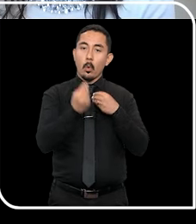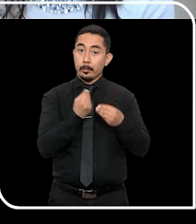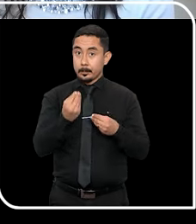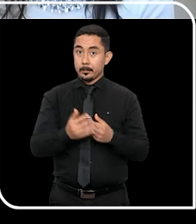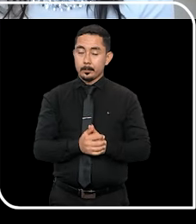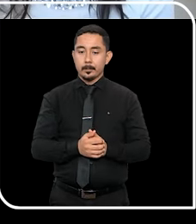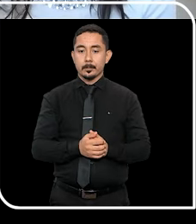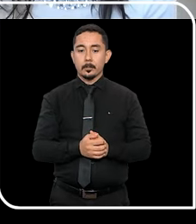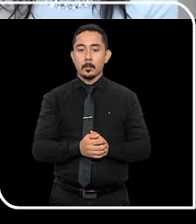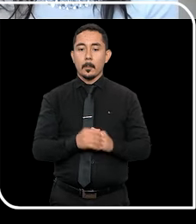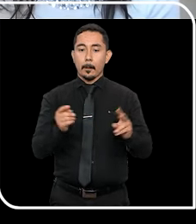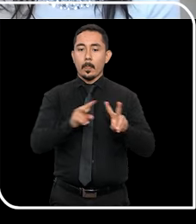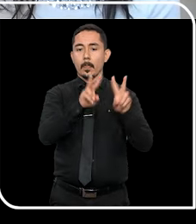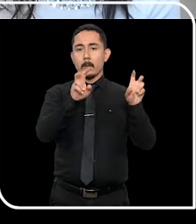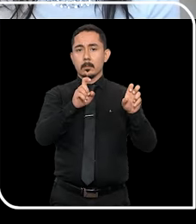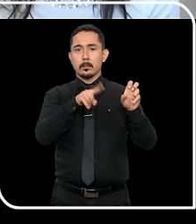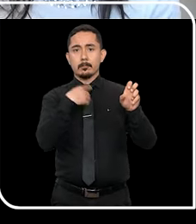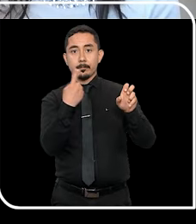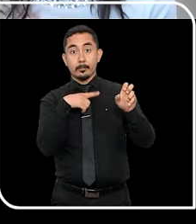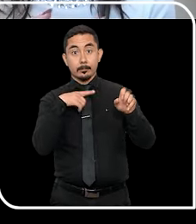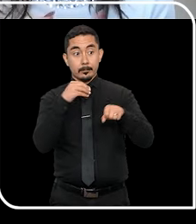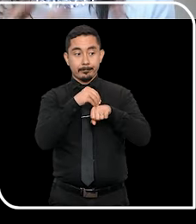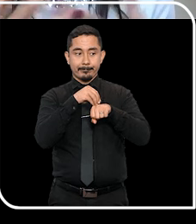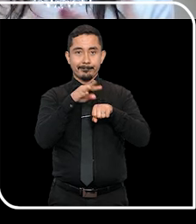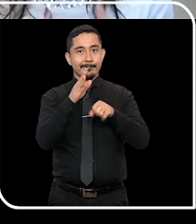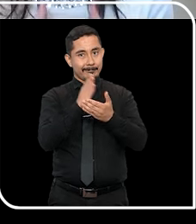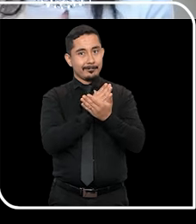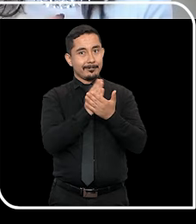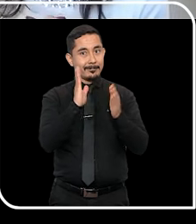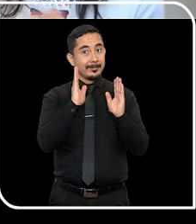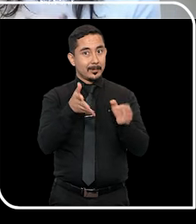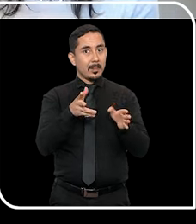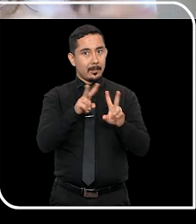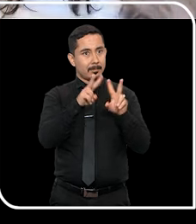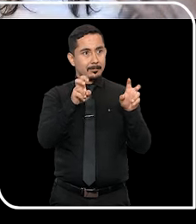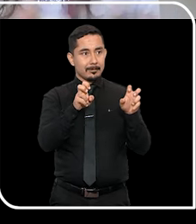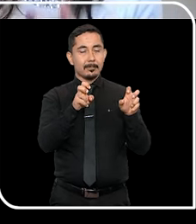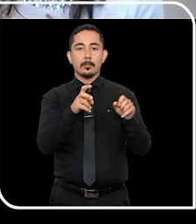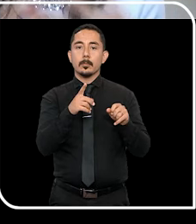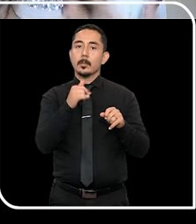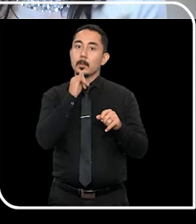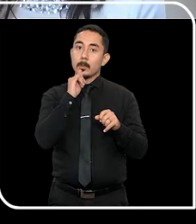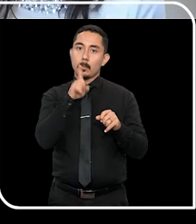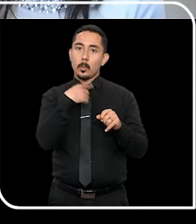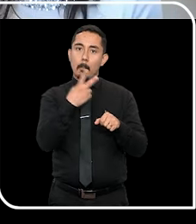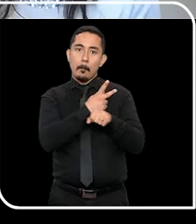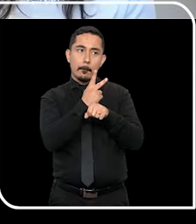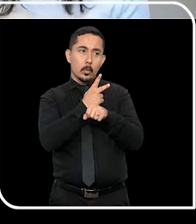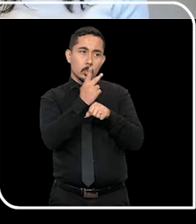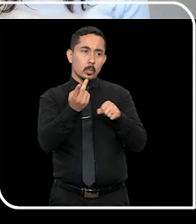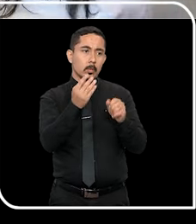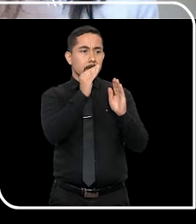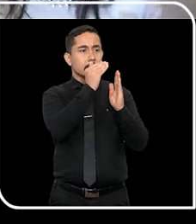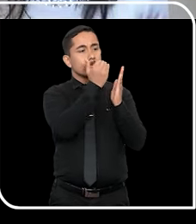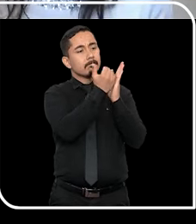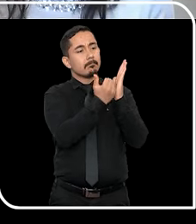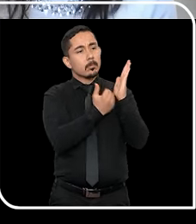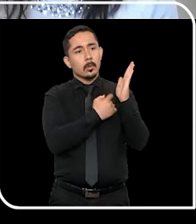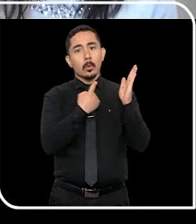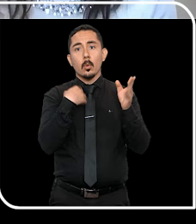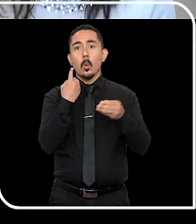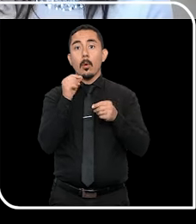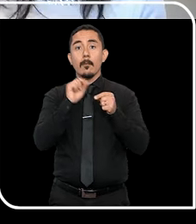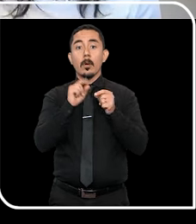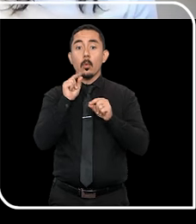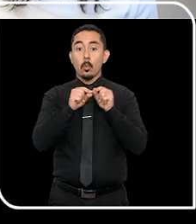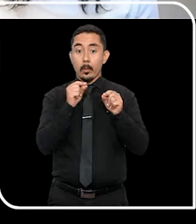começou falando né o tema já nos traz uma pista né porque quando a gente procura um manual um passo a passo o que que a gente faz o